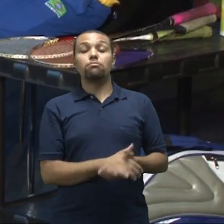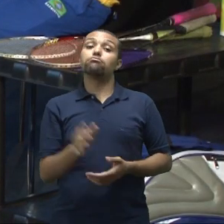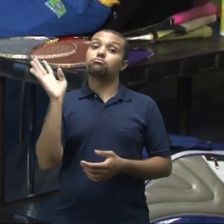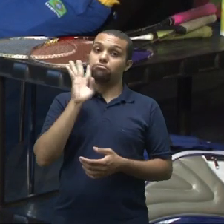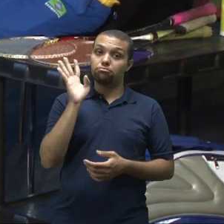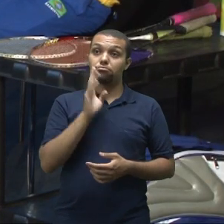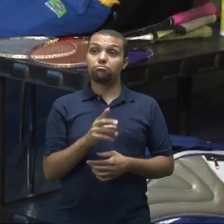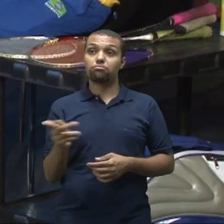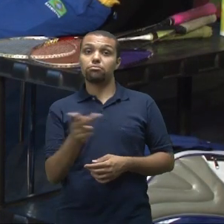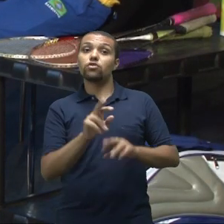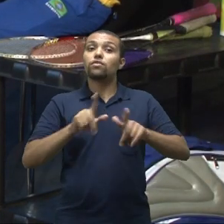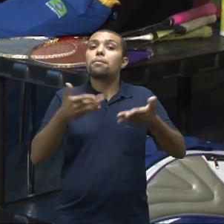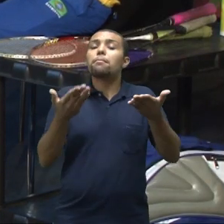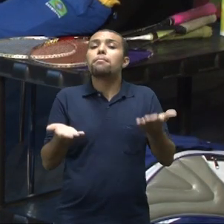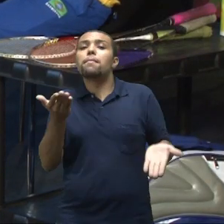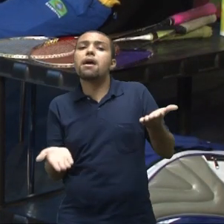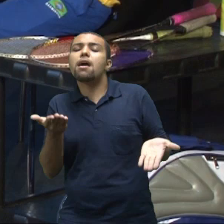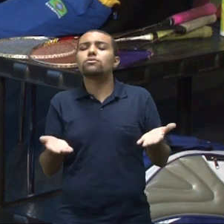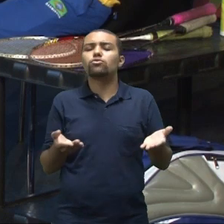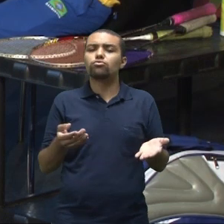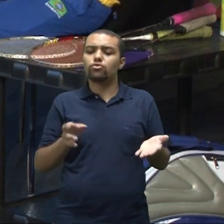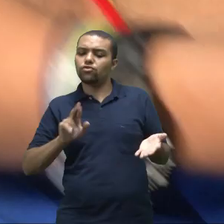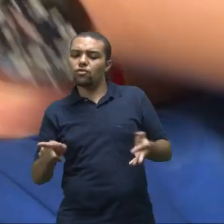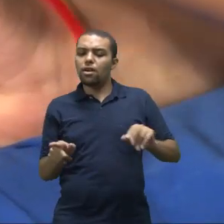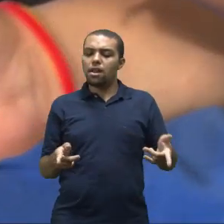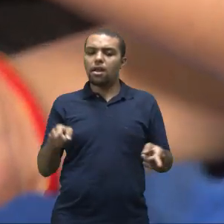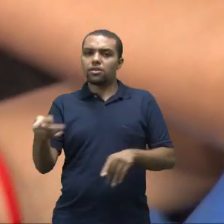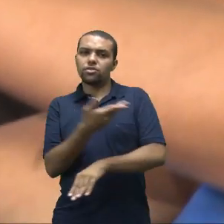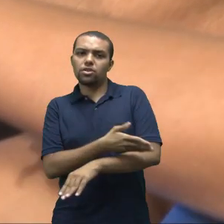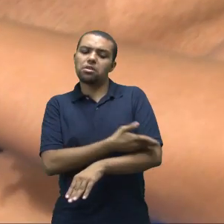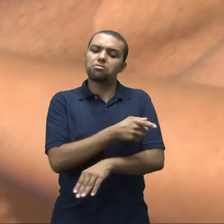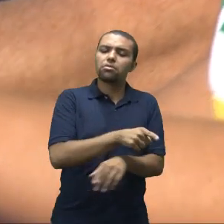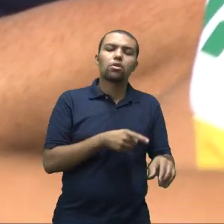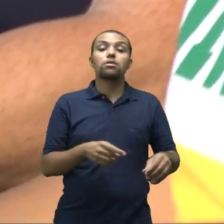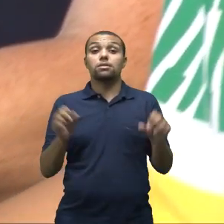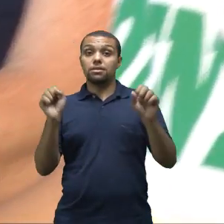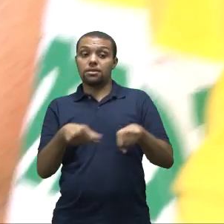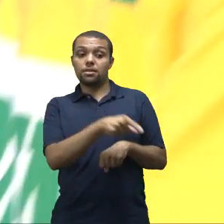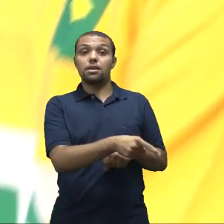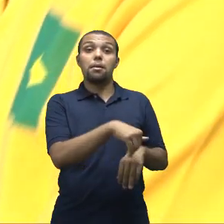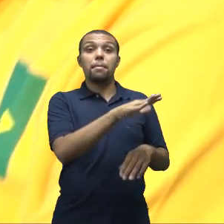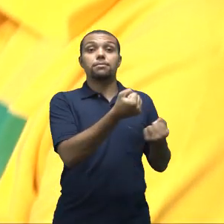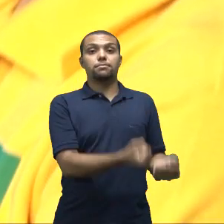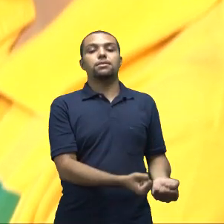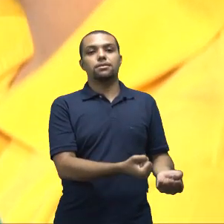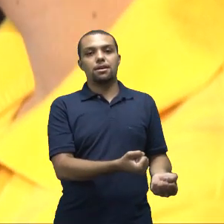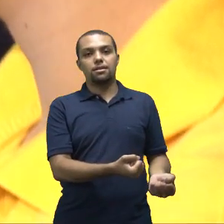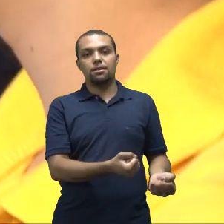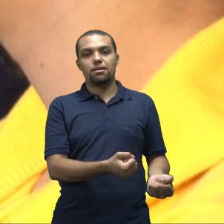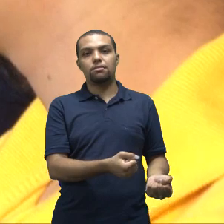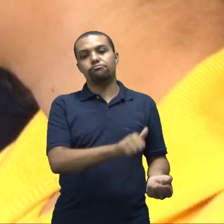usa ela. Essa, Legal. E diferença de peso, como que é? É diferente você treinar com uma e jogar com a outra? A de pena é